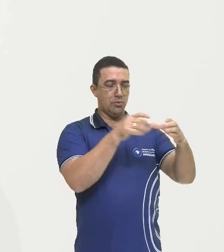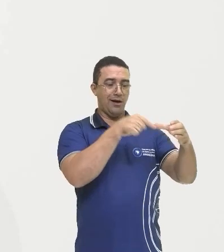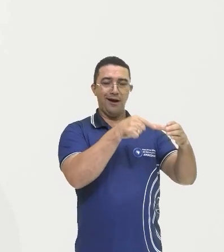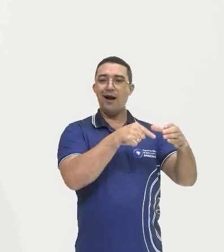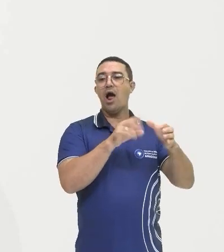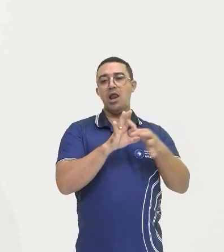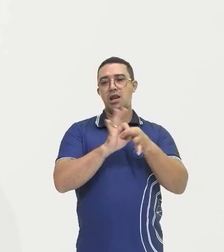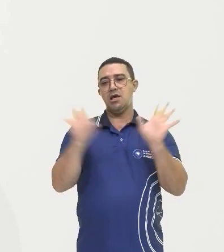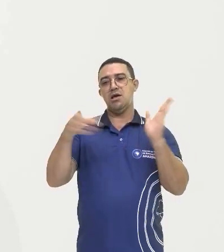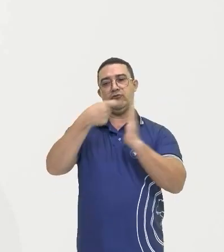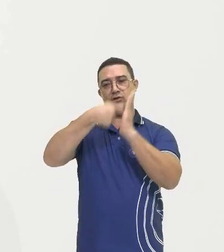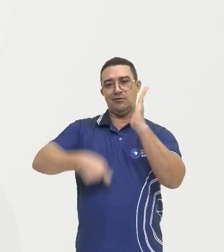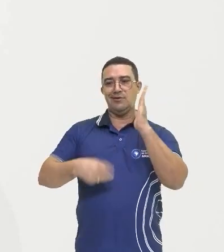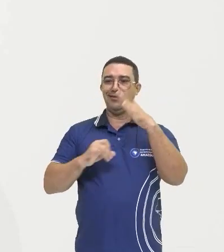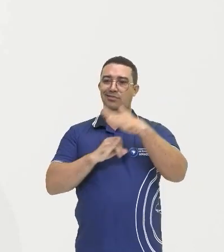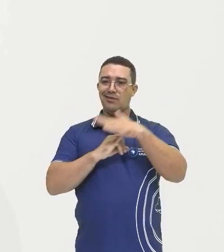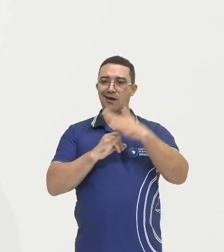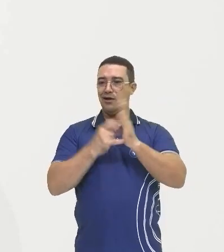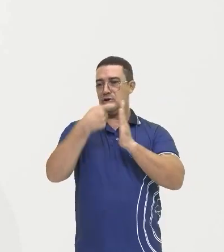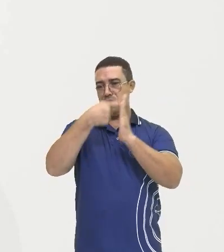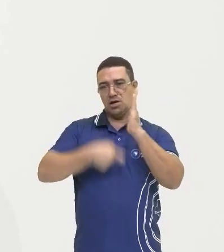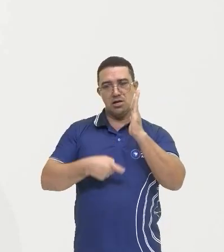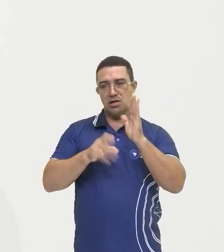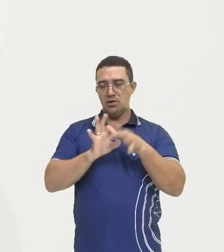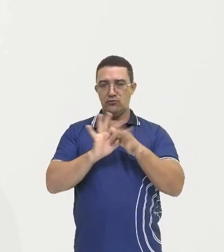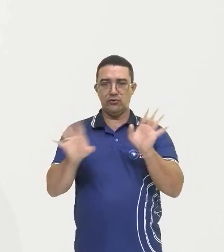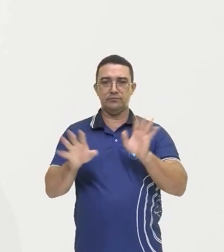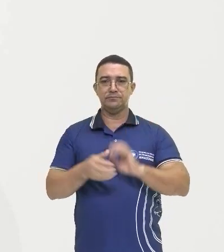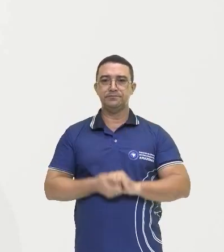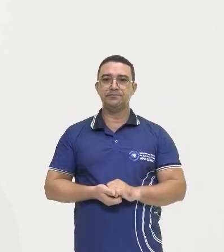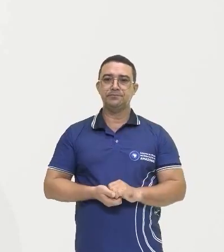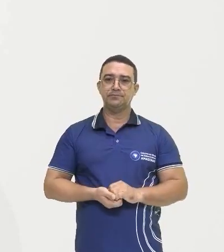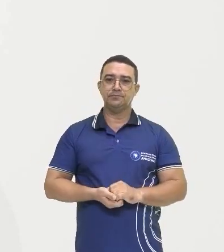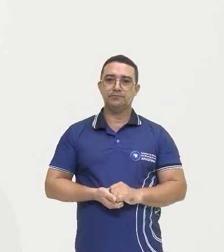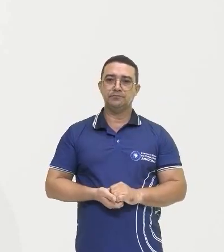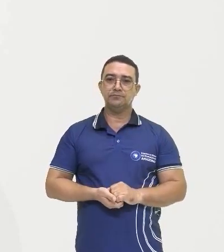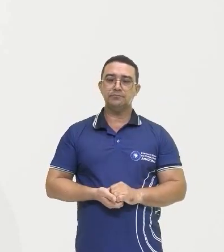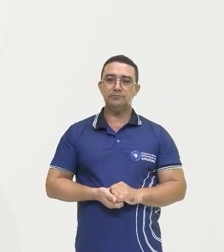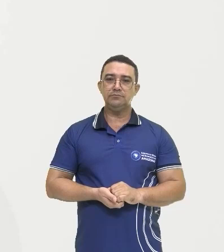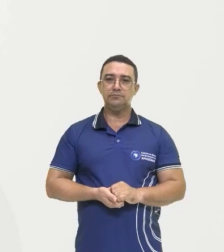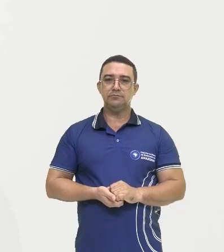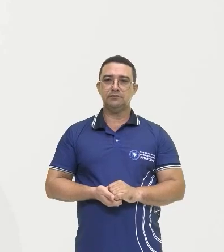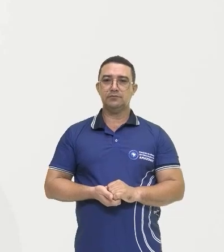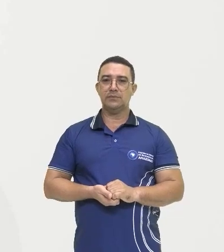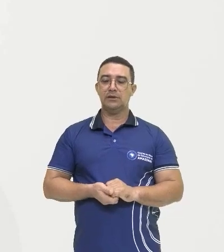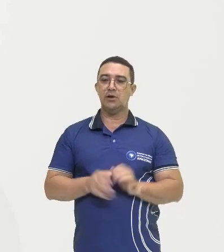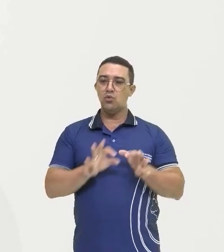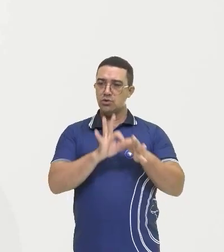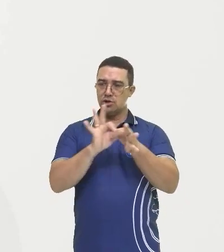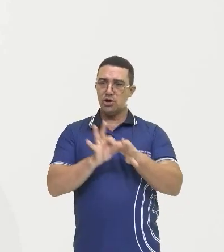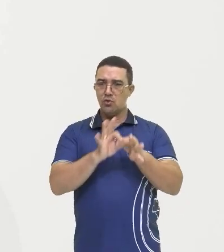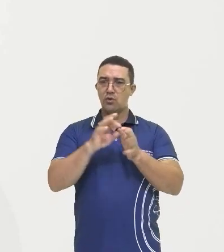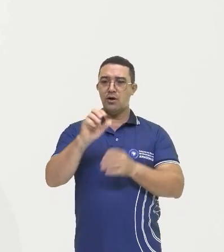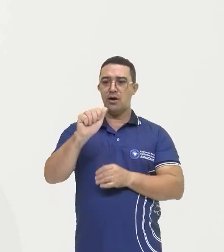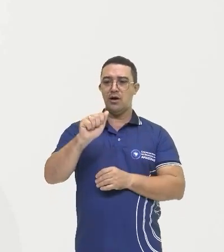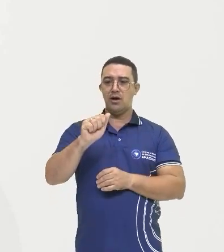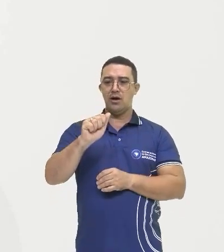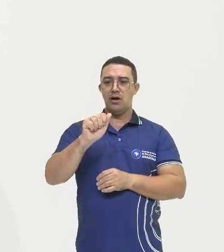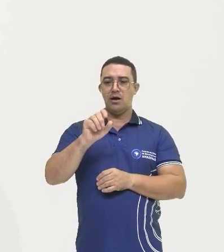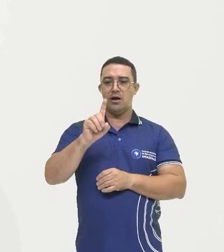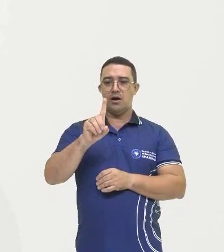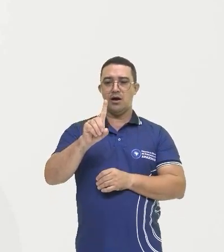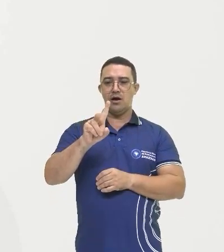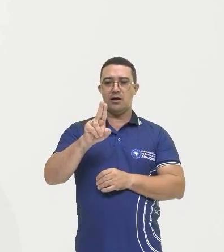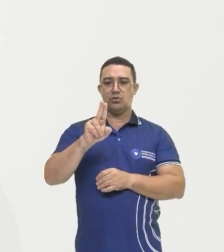está muito parecido com a zona de livre comércio. Na União Aduaneira, a gente tem a tarifa